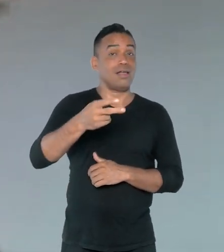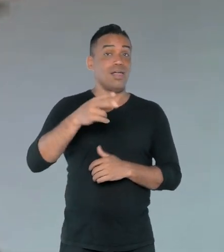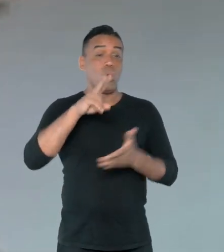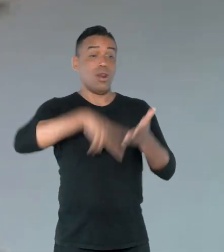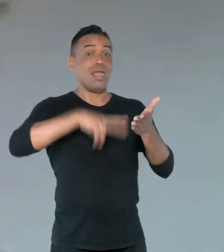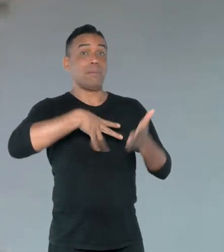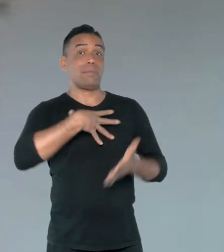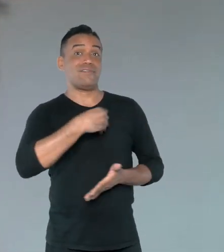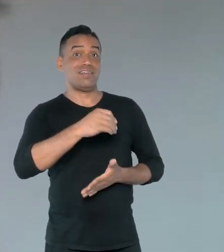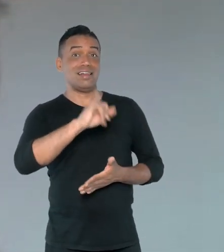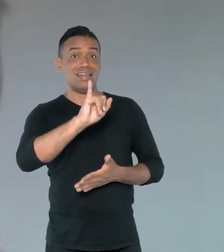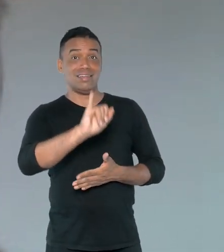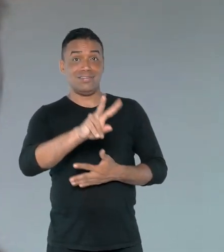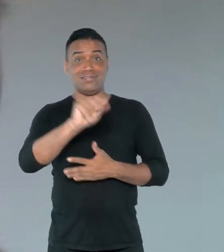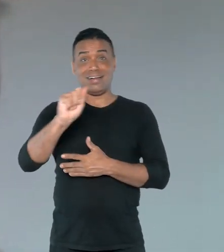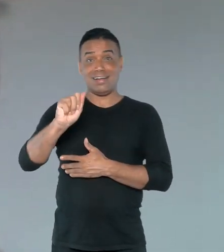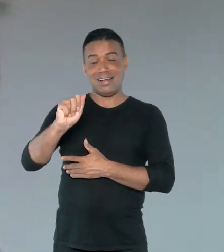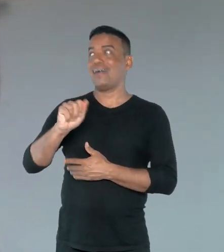ela adora também.